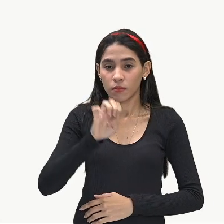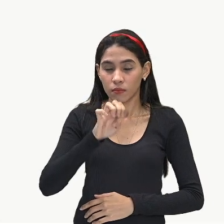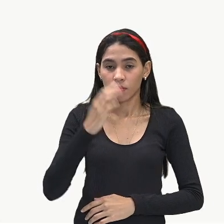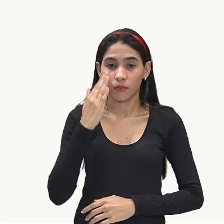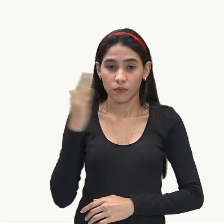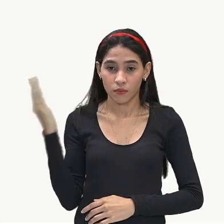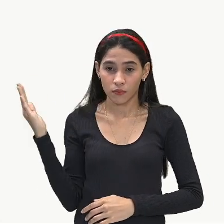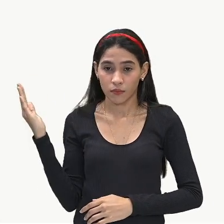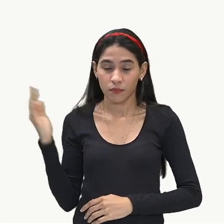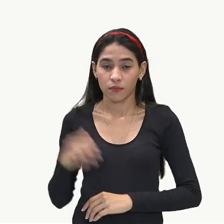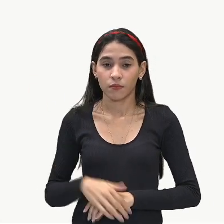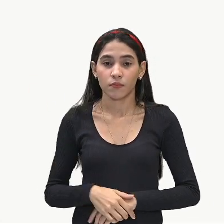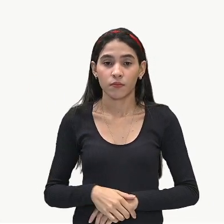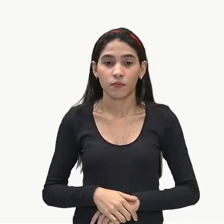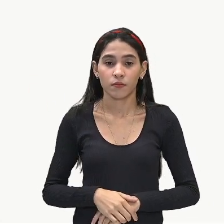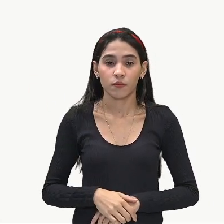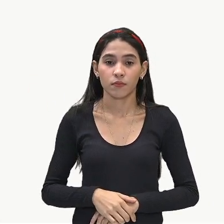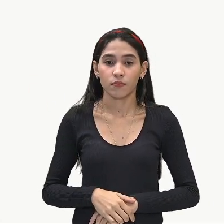Uma sequência